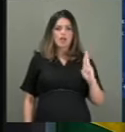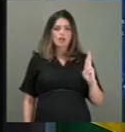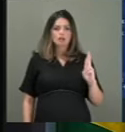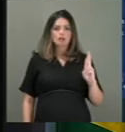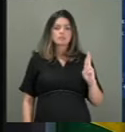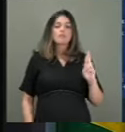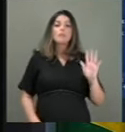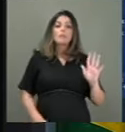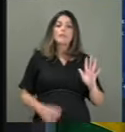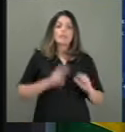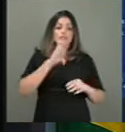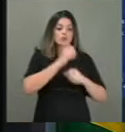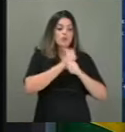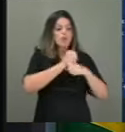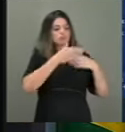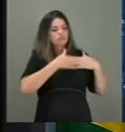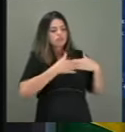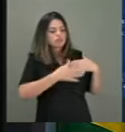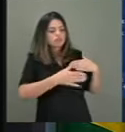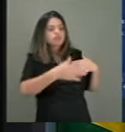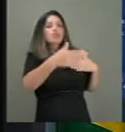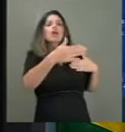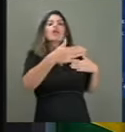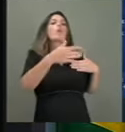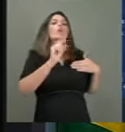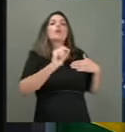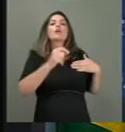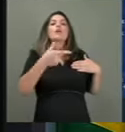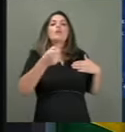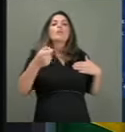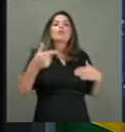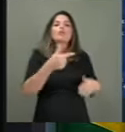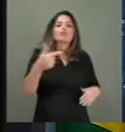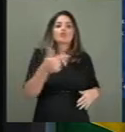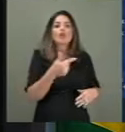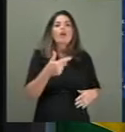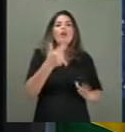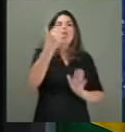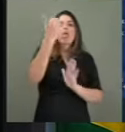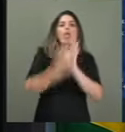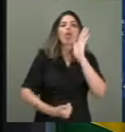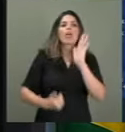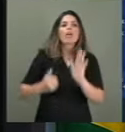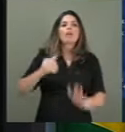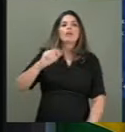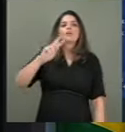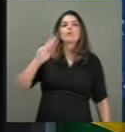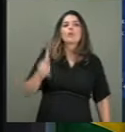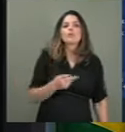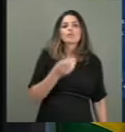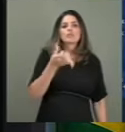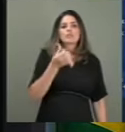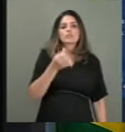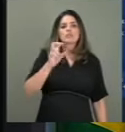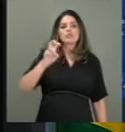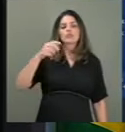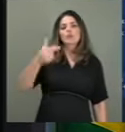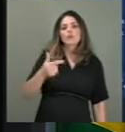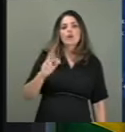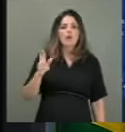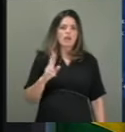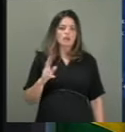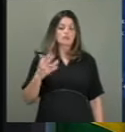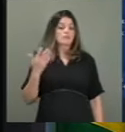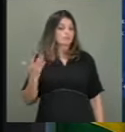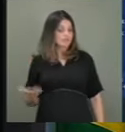cinco anos depois segundo semestre 1022 ele ganhava 2.652 ou